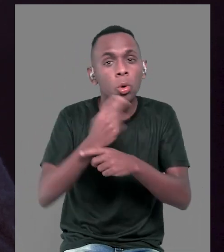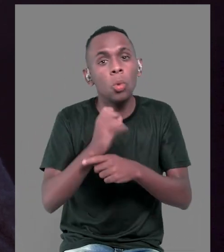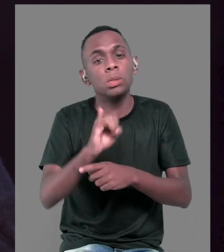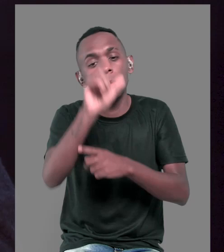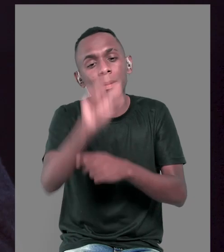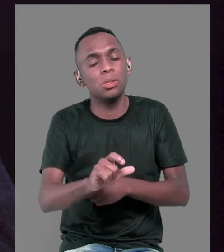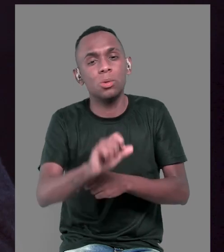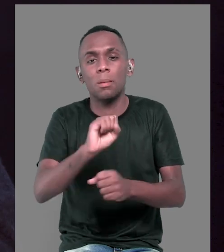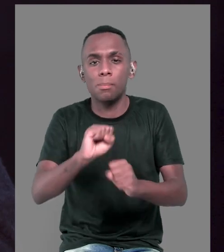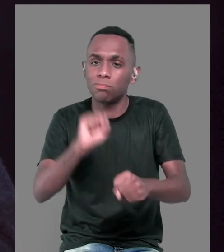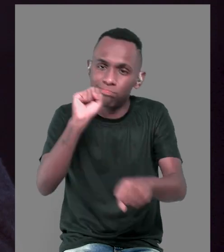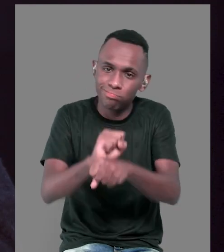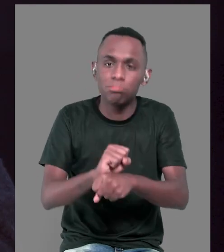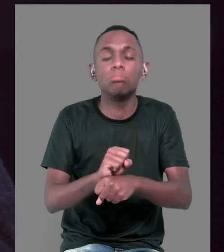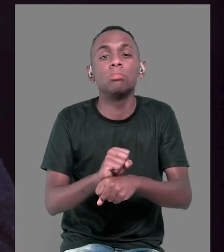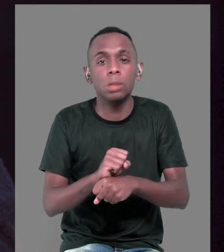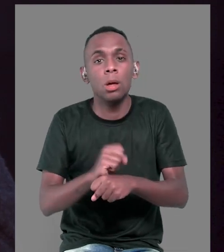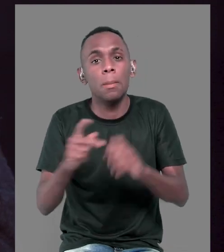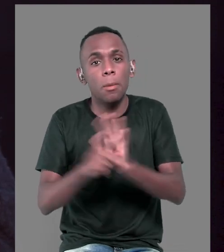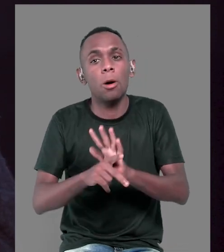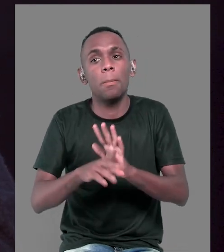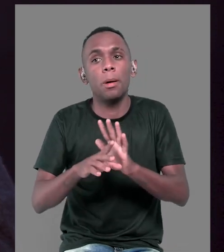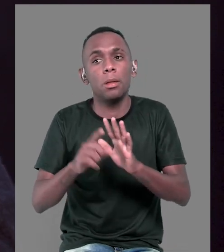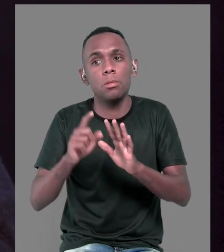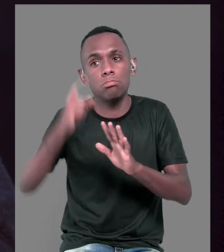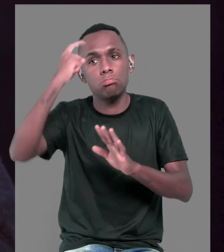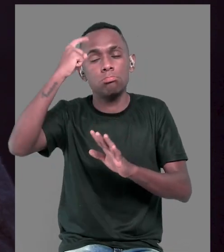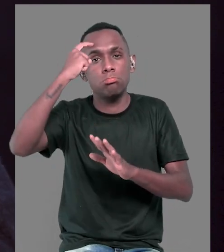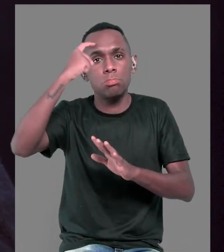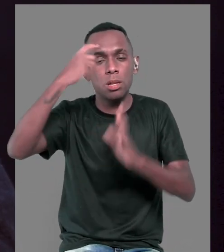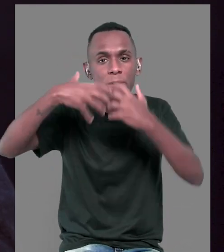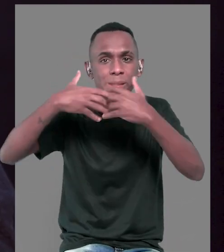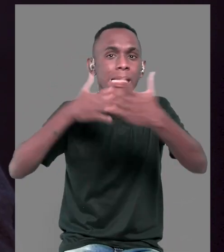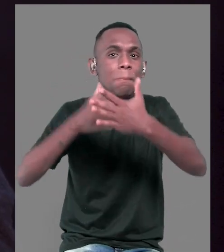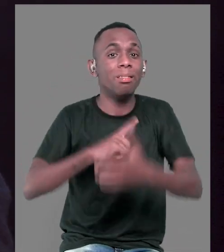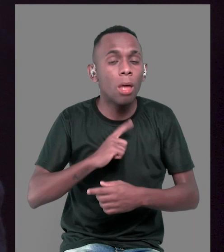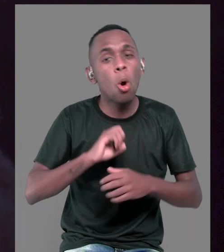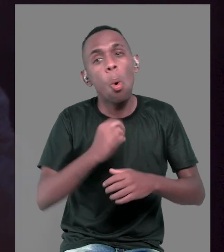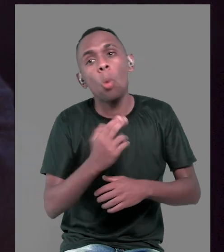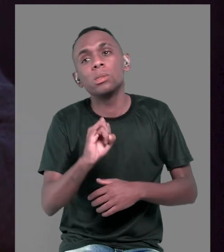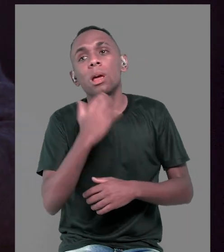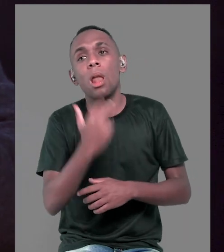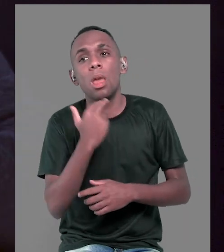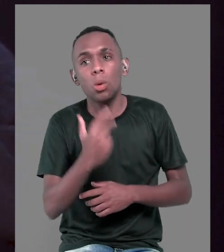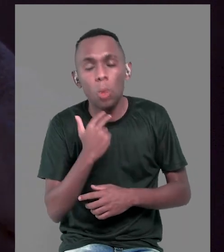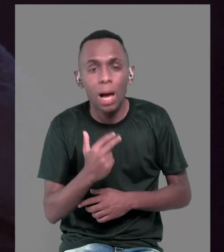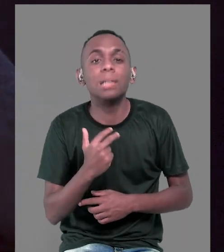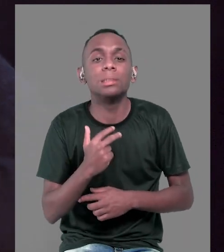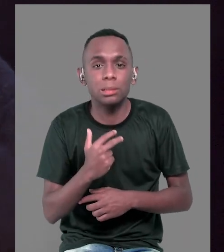em relação à atividade de pensar, se a linguagem se deixa automatizar